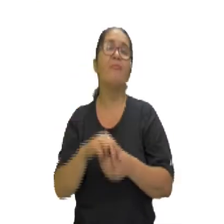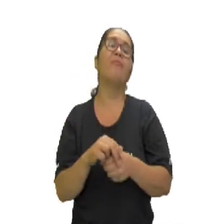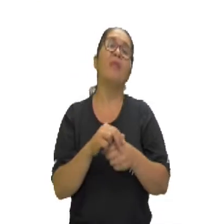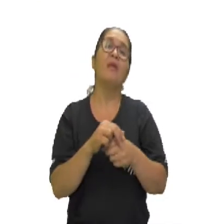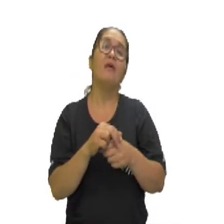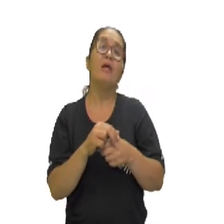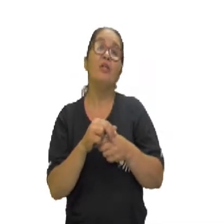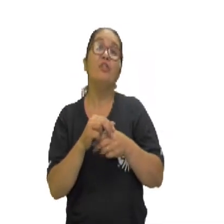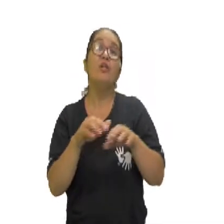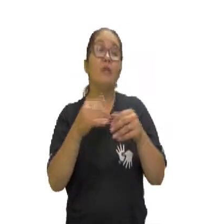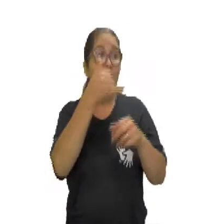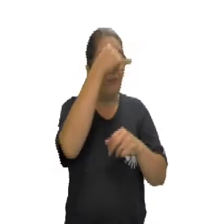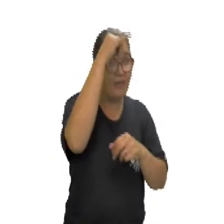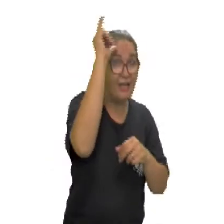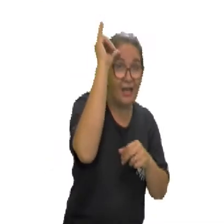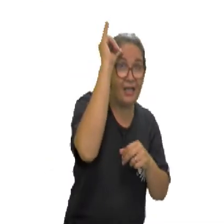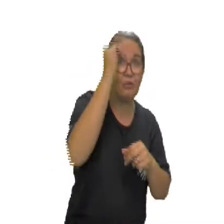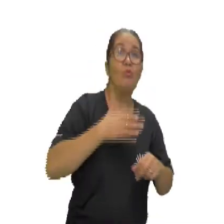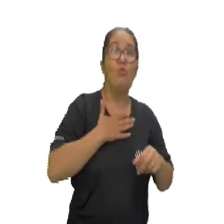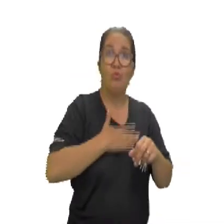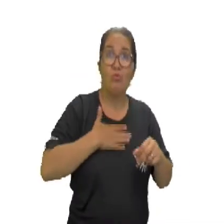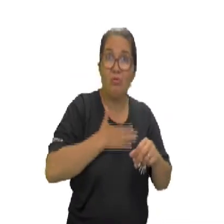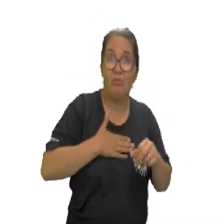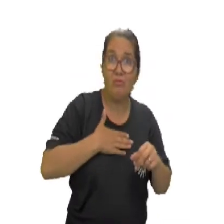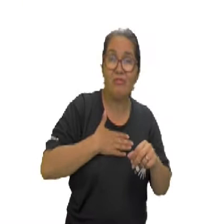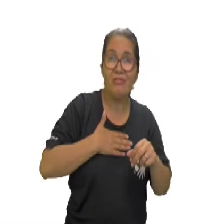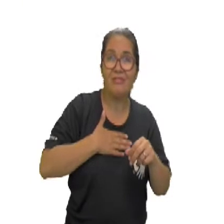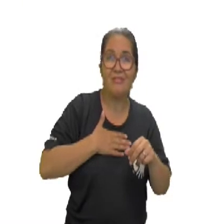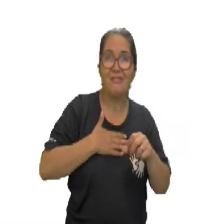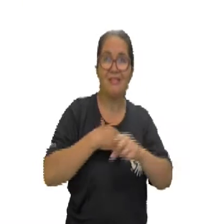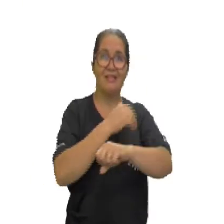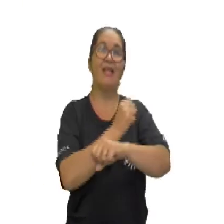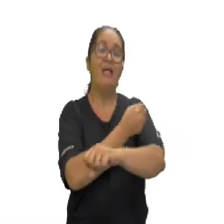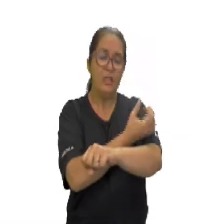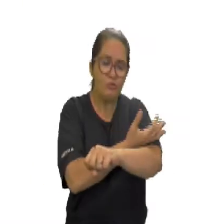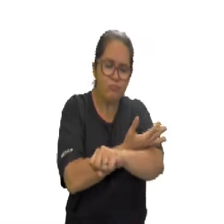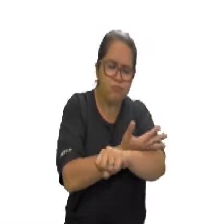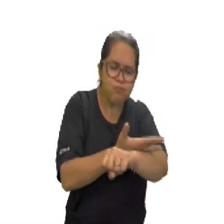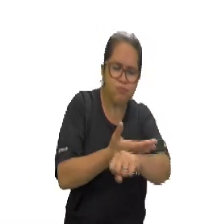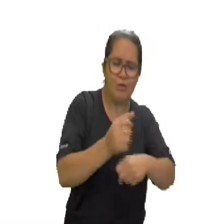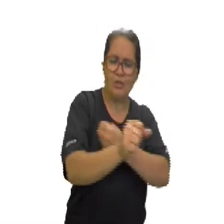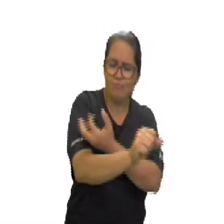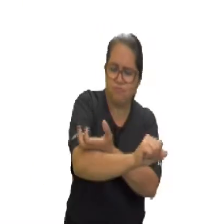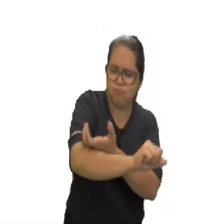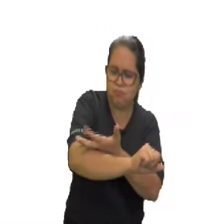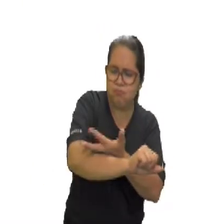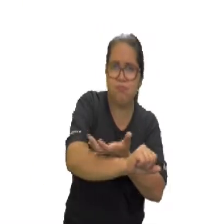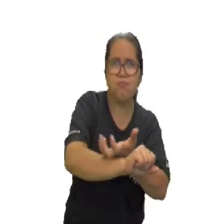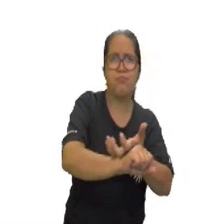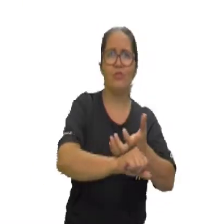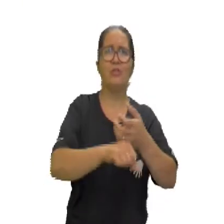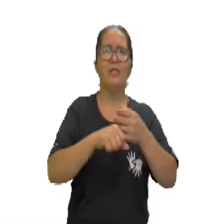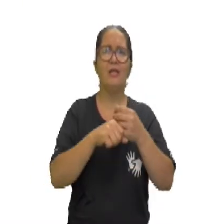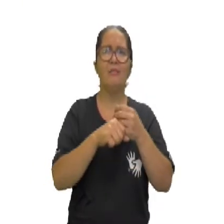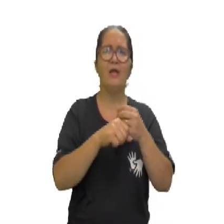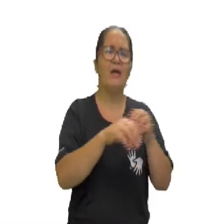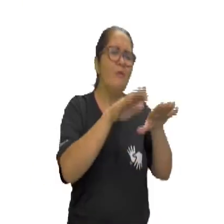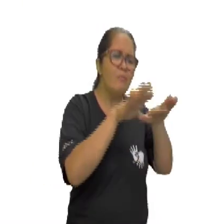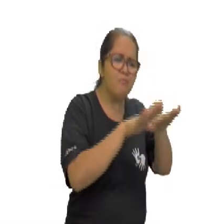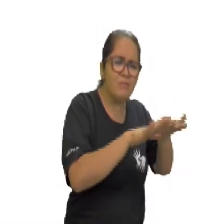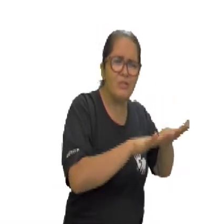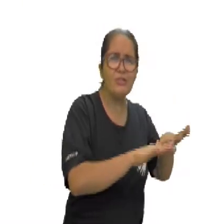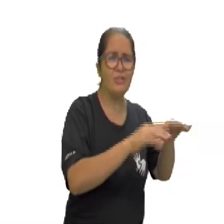quê? Porque ali, entre essas árvores, eles conseguem obter alimento, que é a